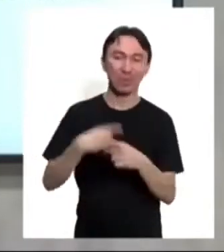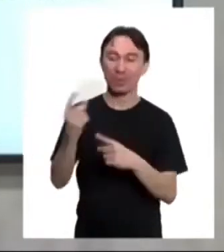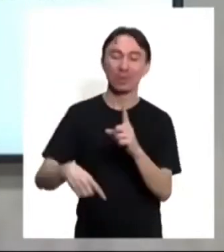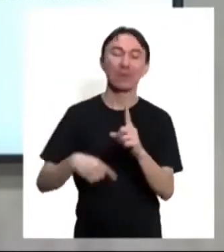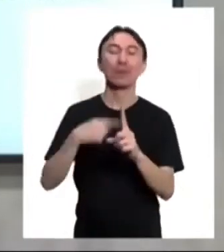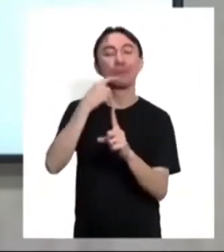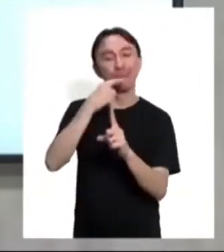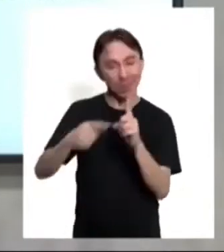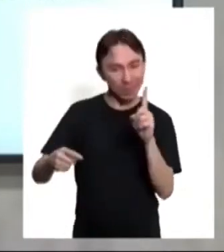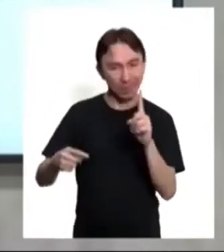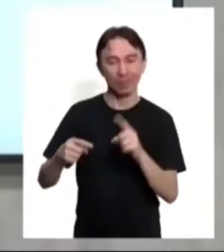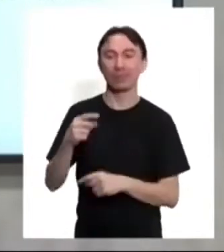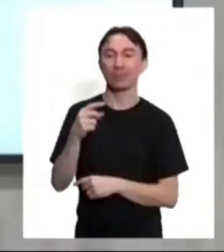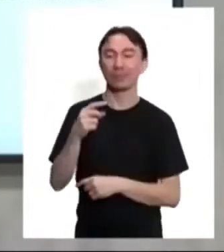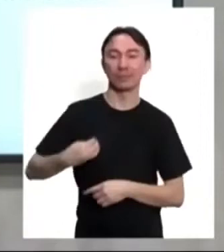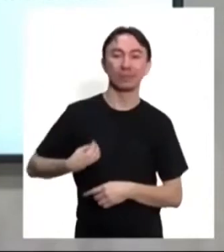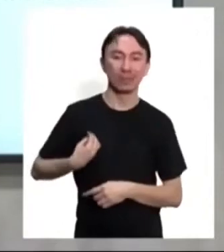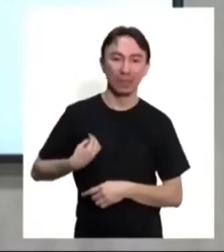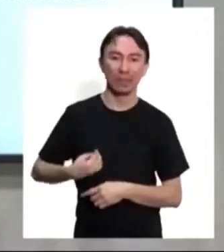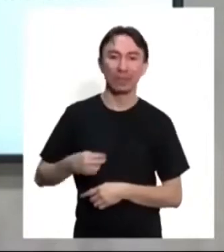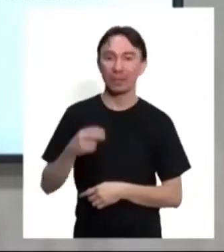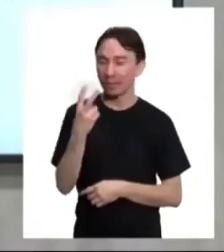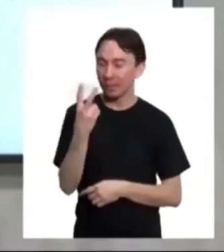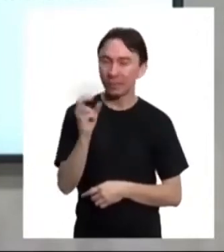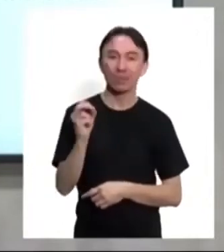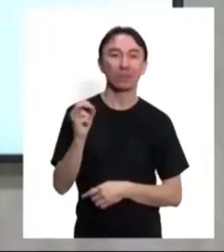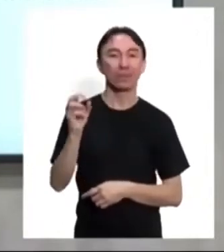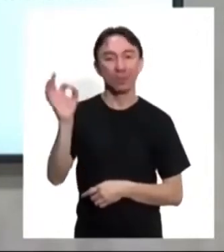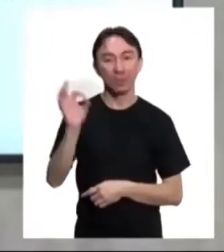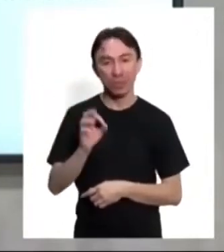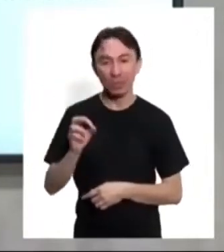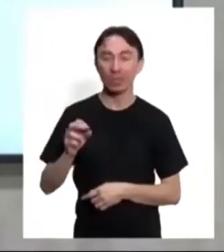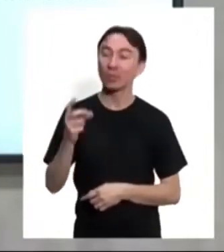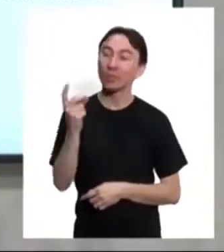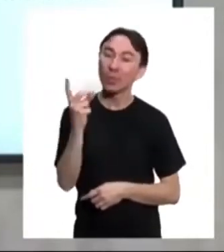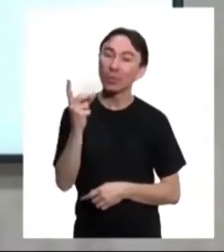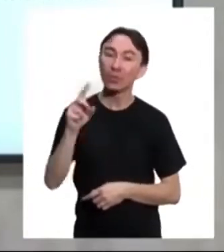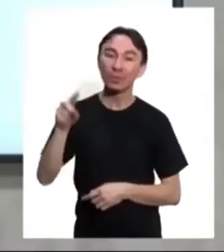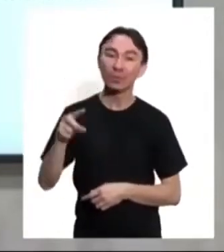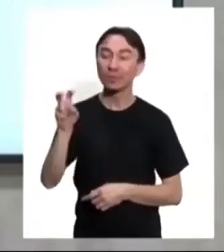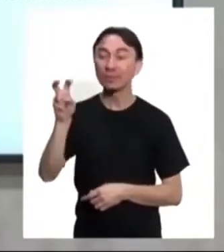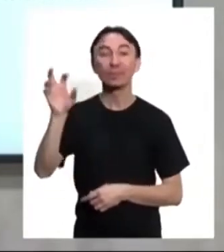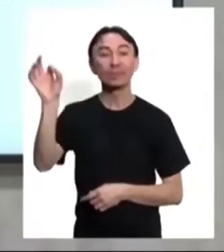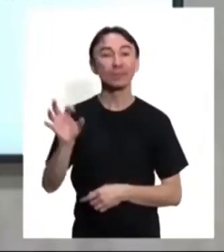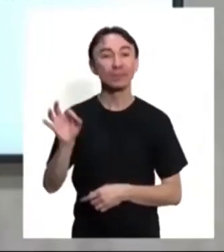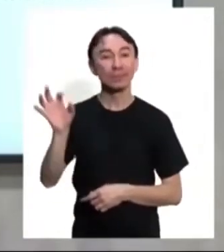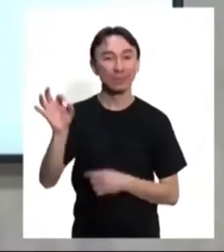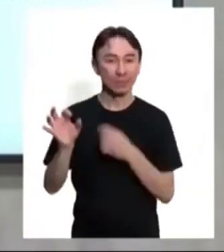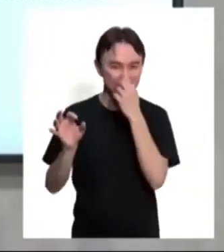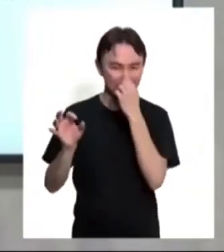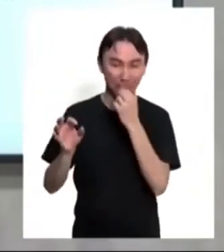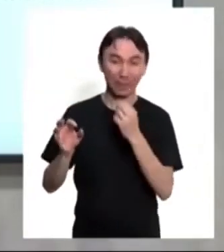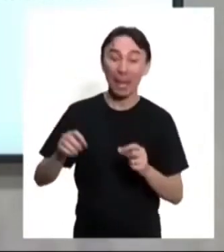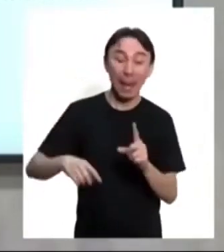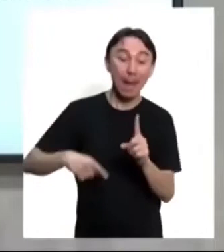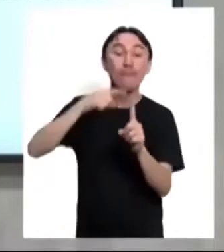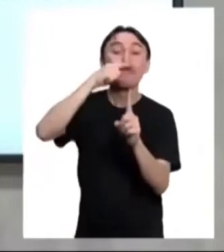com 25%. Mais uma vida, 12,5%. A meia-vida do carbono 14 é 5.730